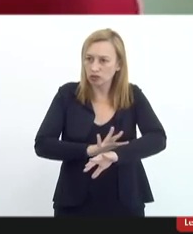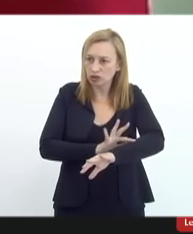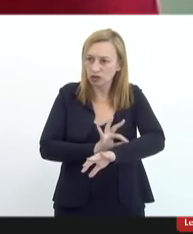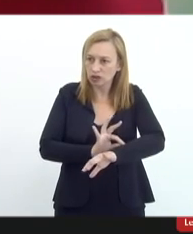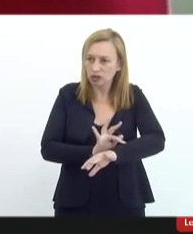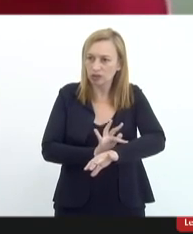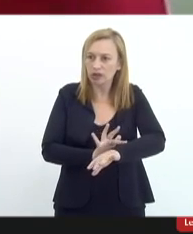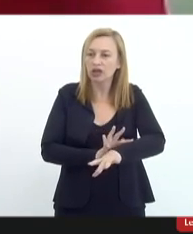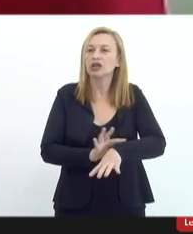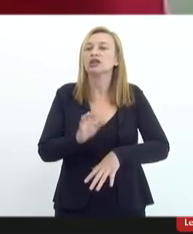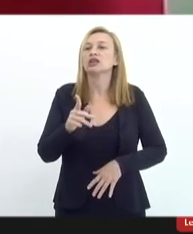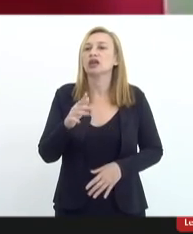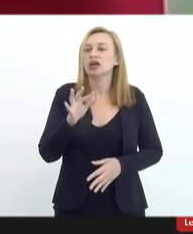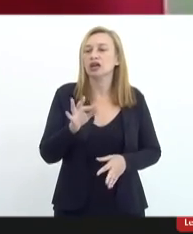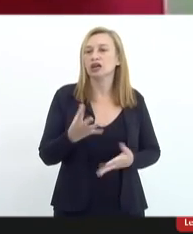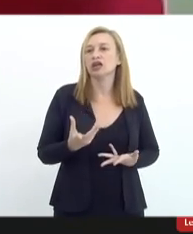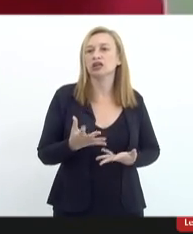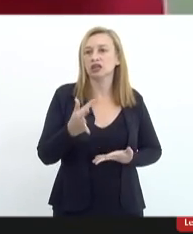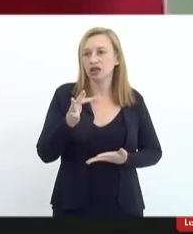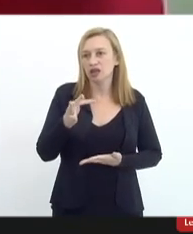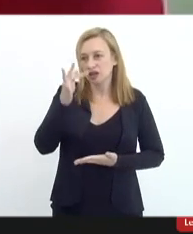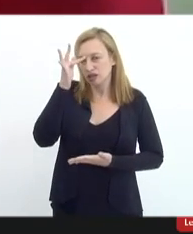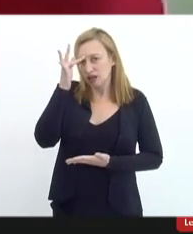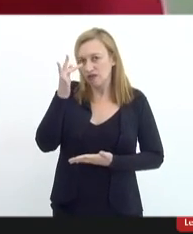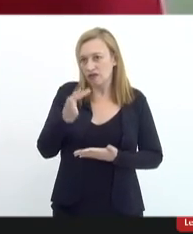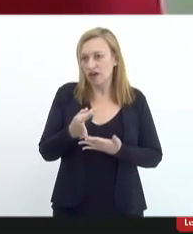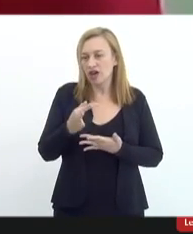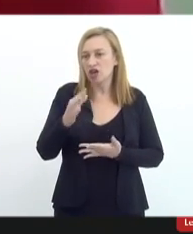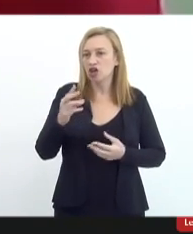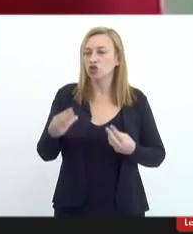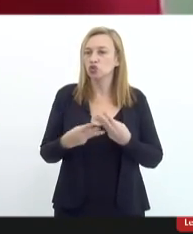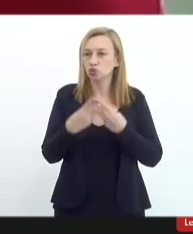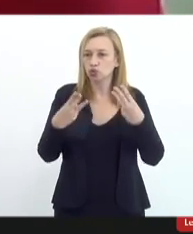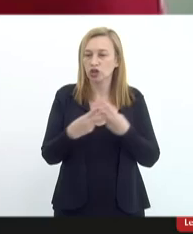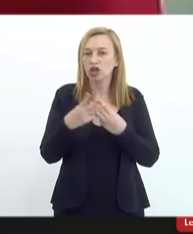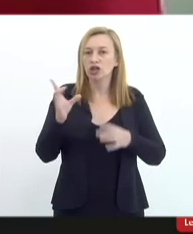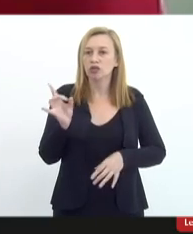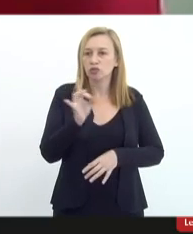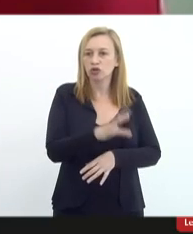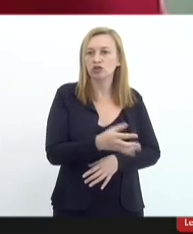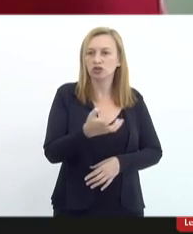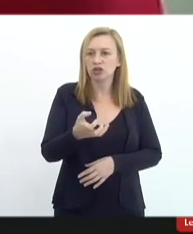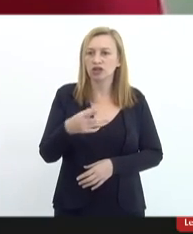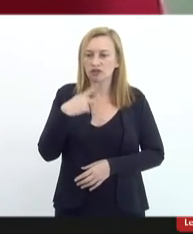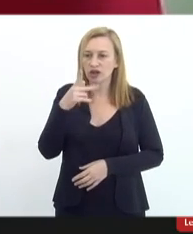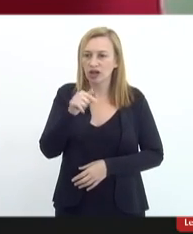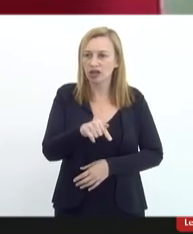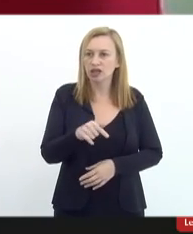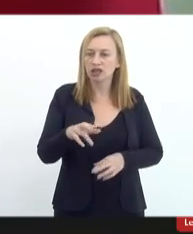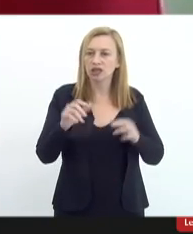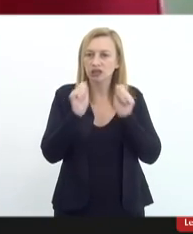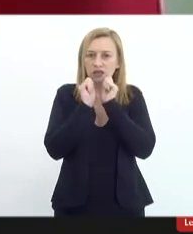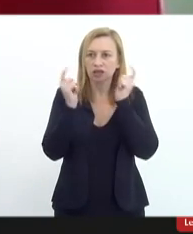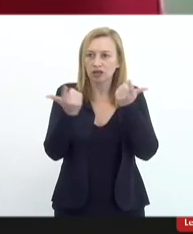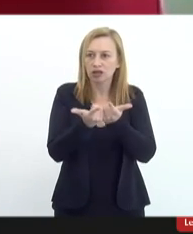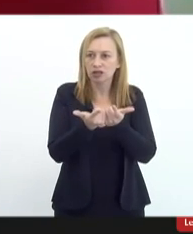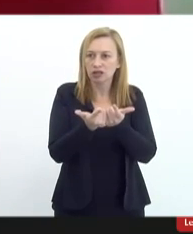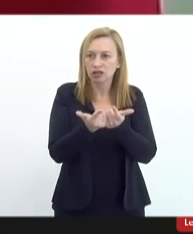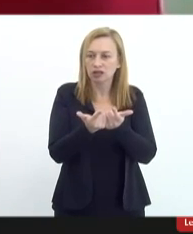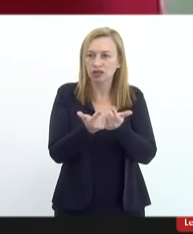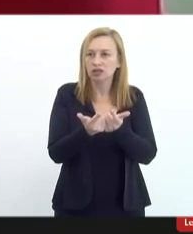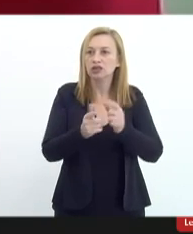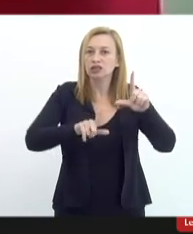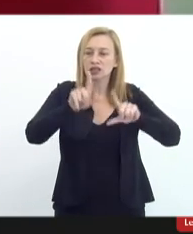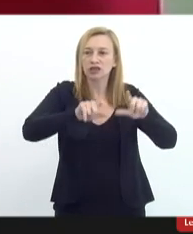presente na fé judaica. E, por último, quero colocar que a Assembleia Legislativa, através da